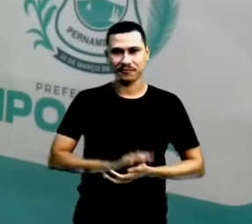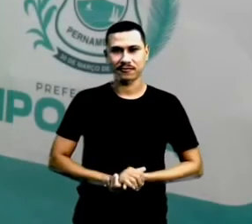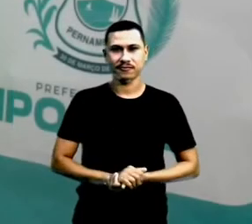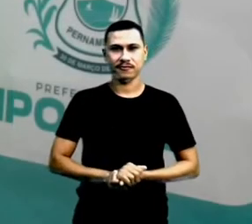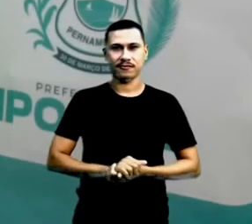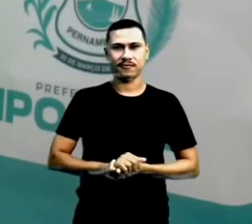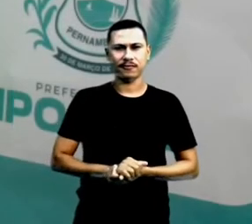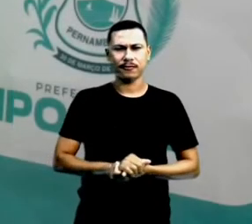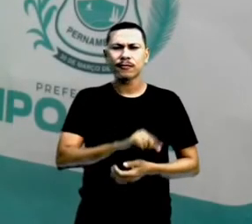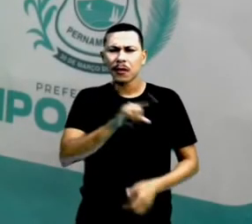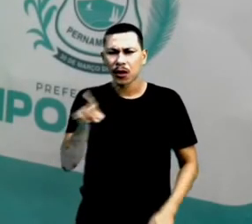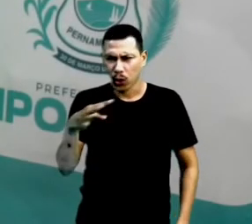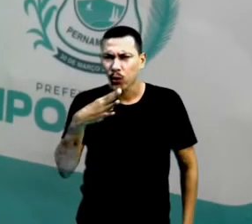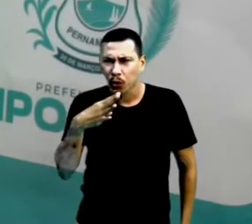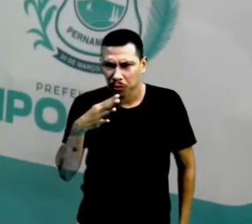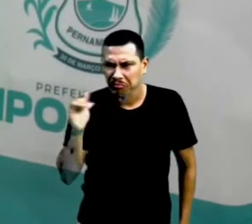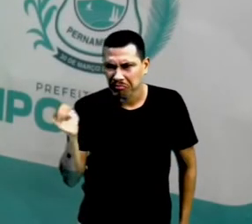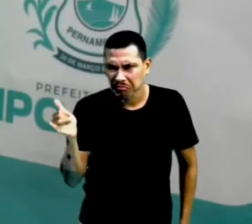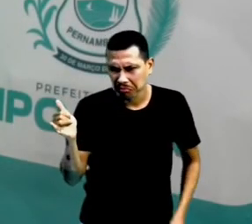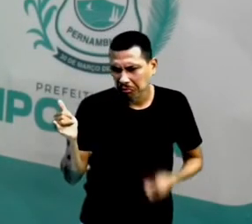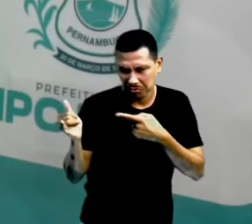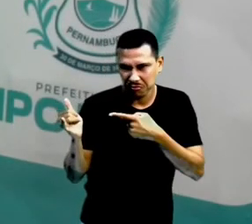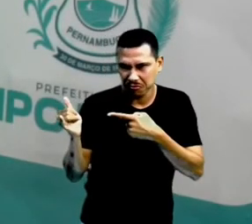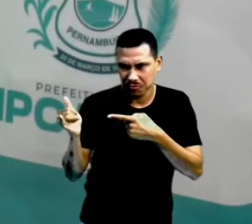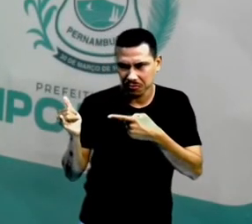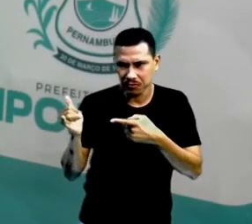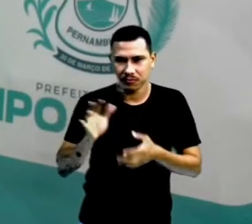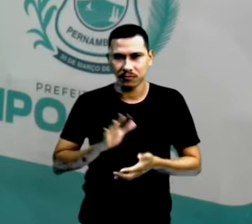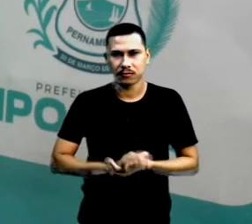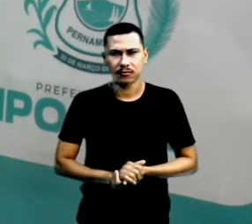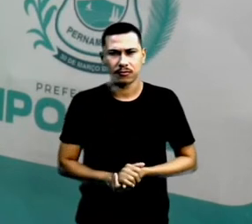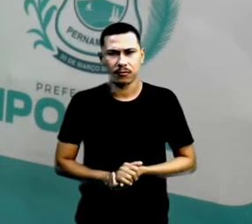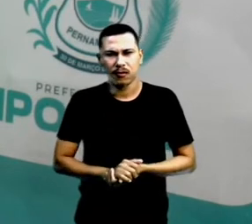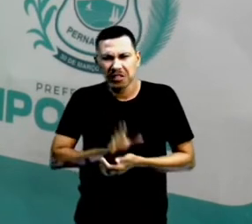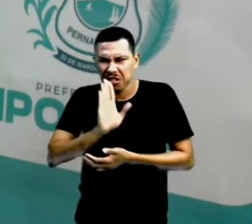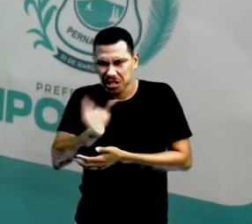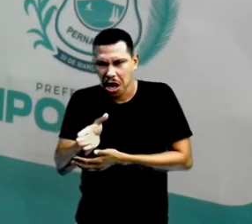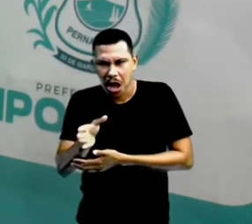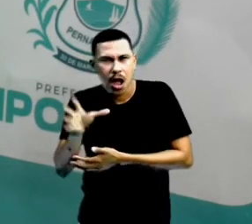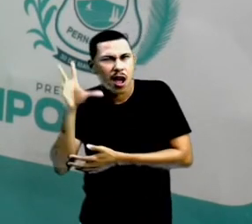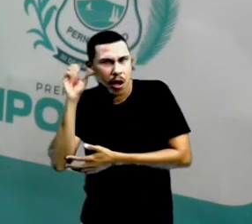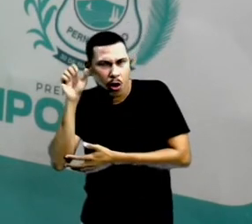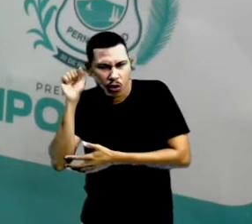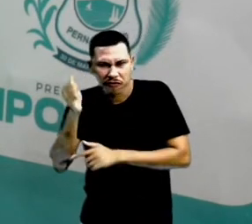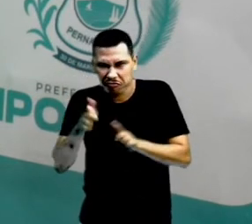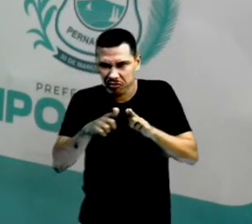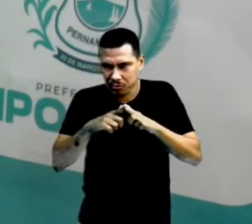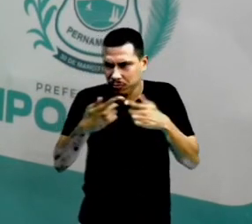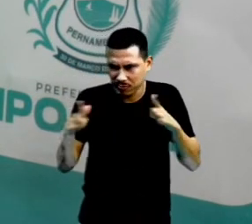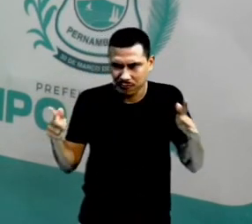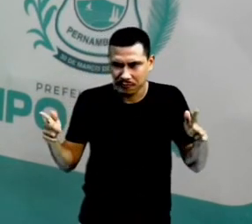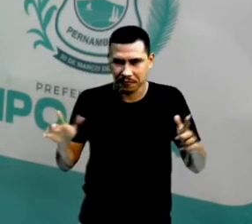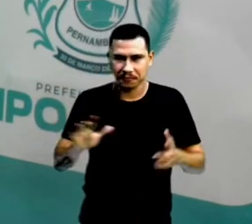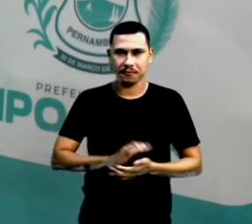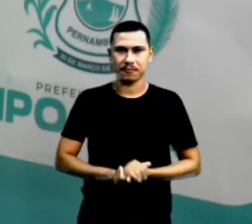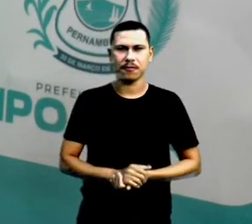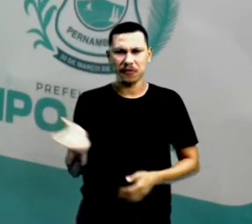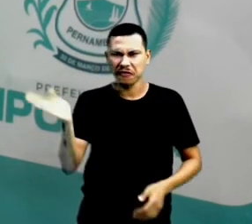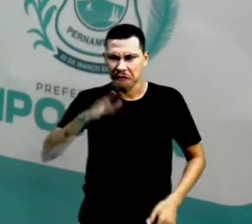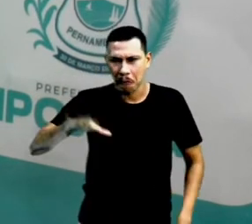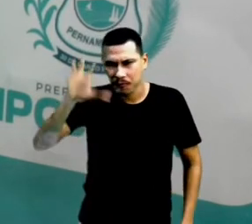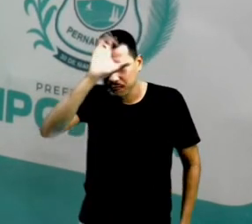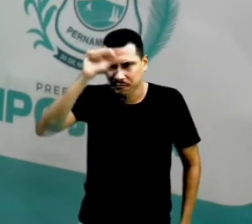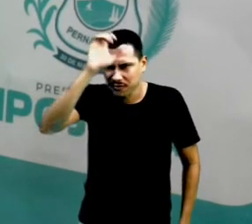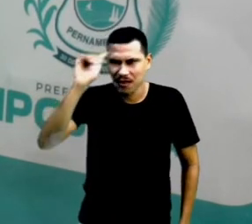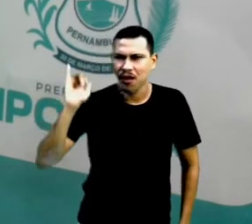Vocês conhecem fábula? Já ouviram este gênero? Então vamos aprender o